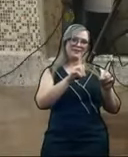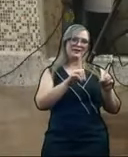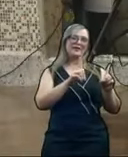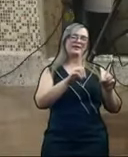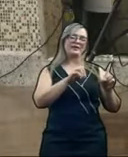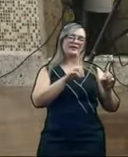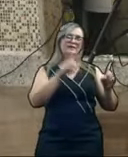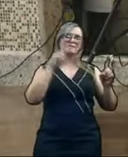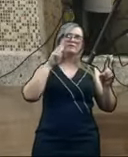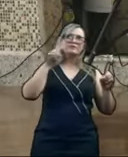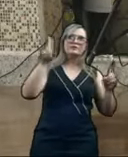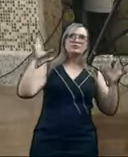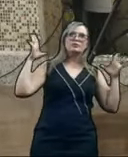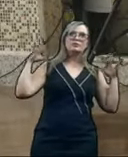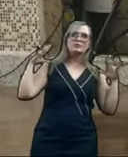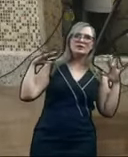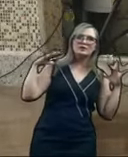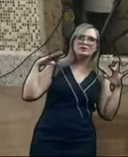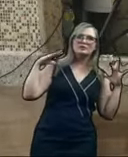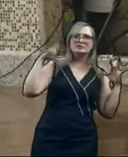luta com ele